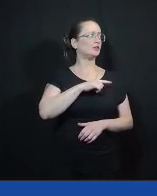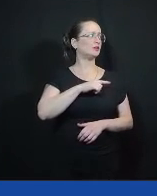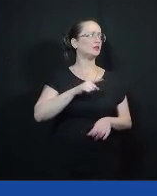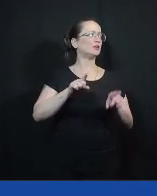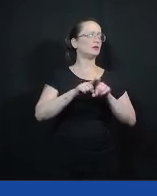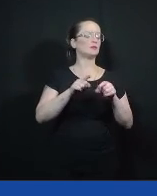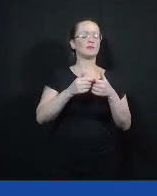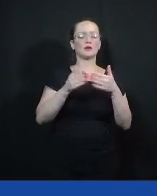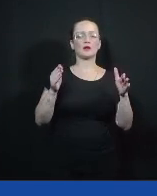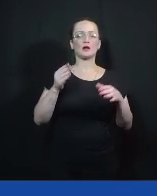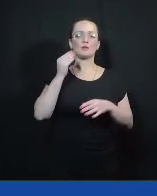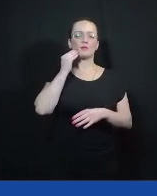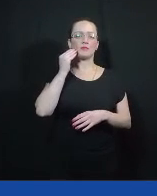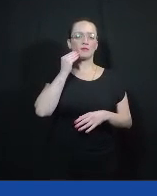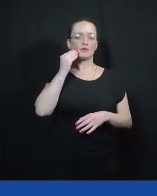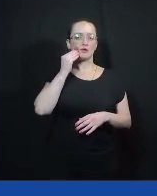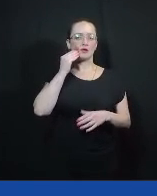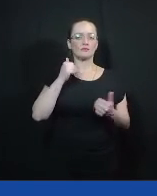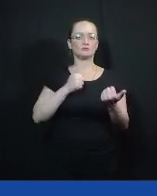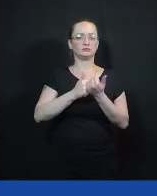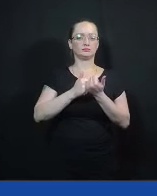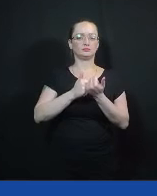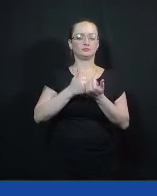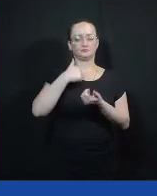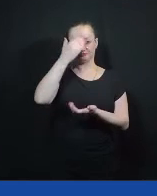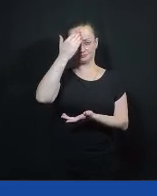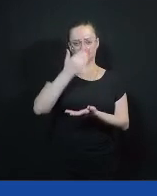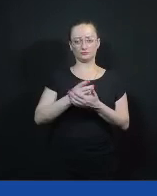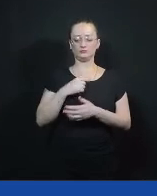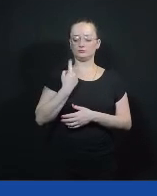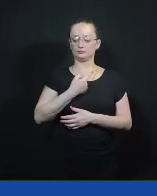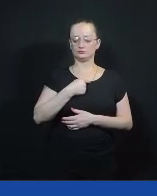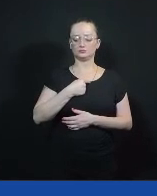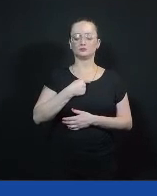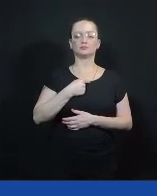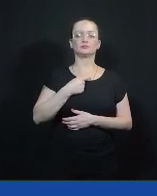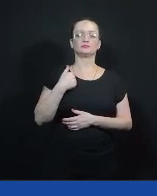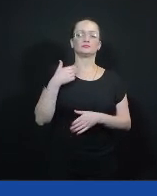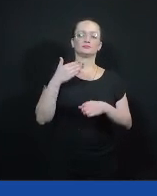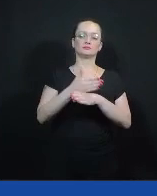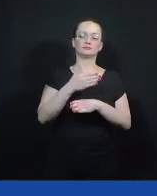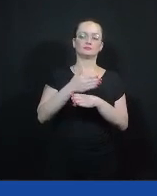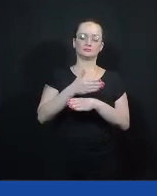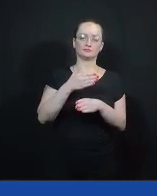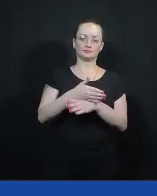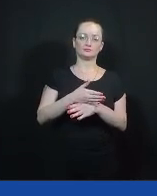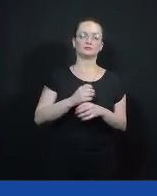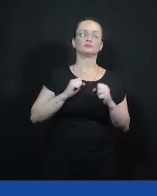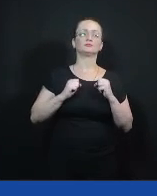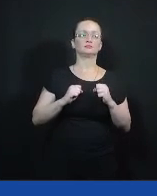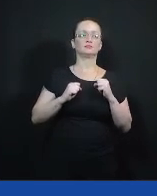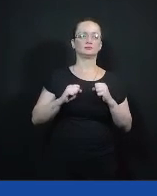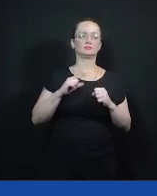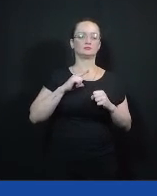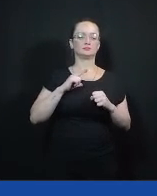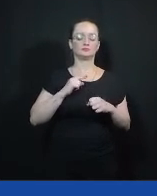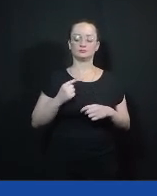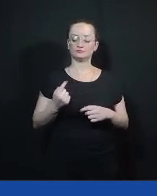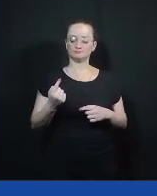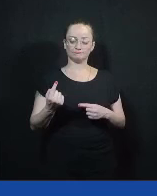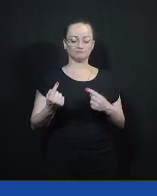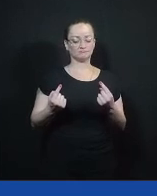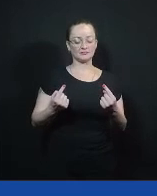também abre outras oportunidades de cobertura. E eu acho que todos nós que estamos participando aqui, possa se ter essa ou